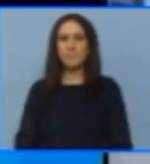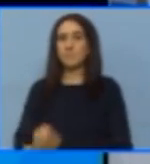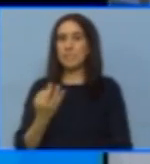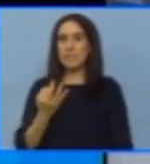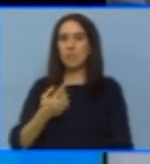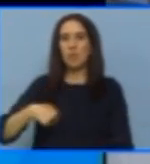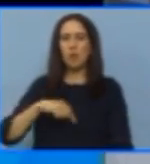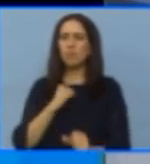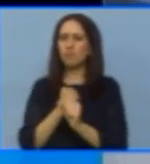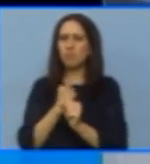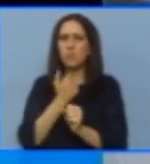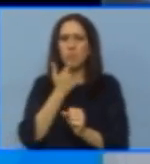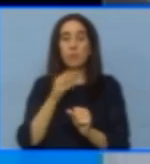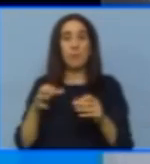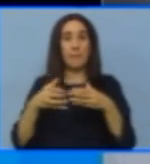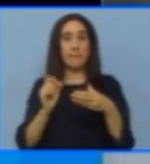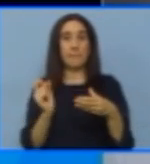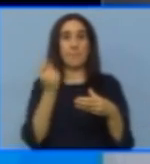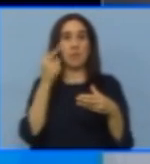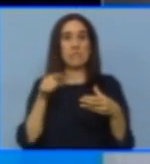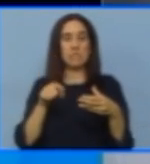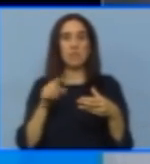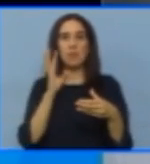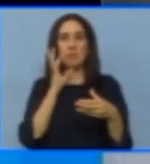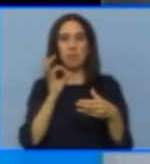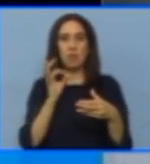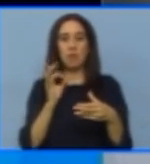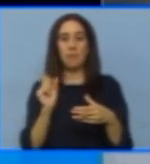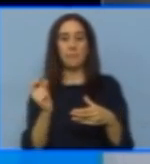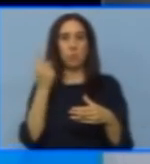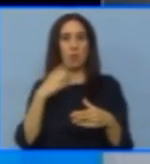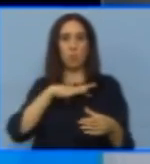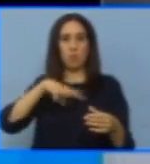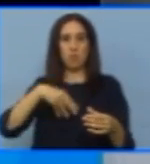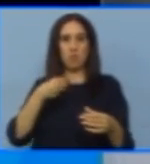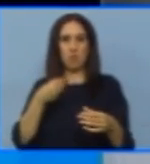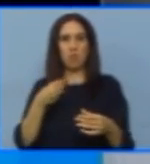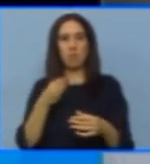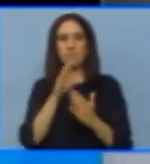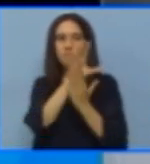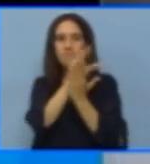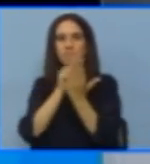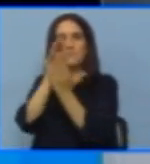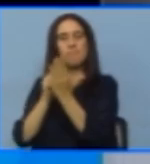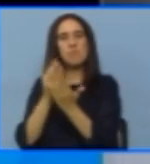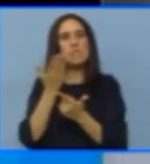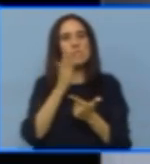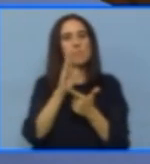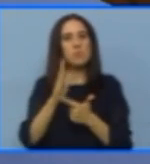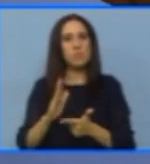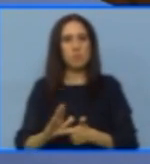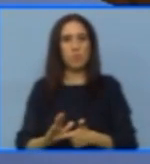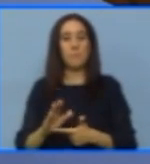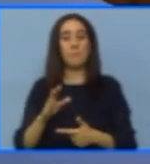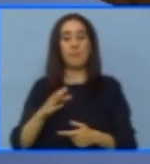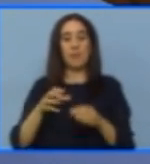muito, inclusive nos pioneiros, tentar usar tanto pioneiros da humanidade para nos reger por eles e seguir o seu exemplo. As nossas